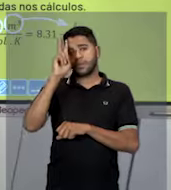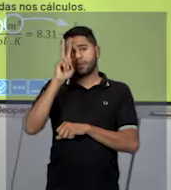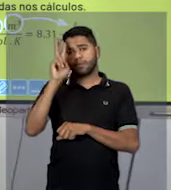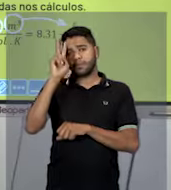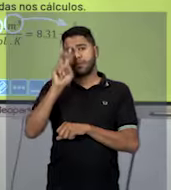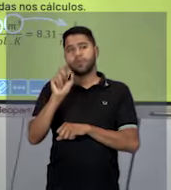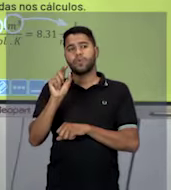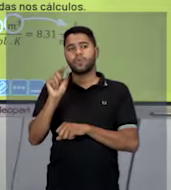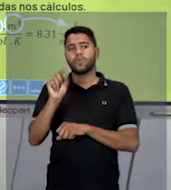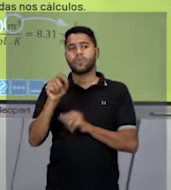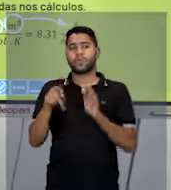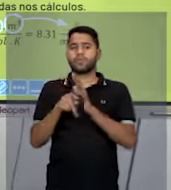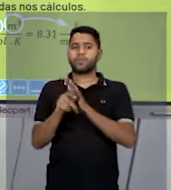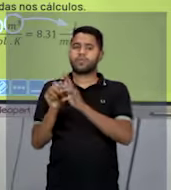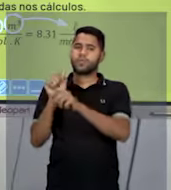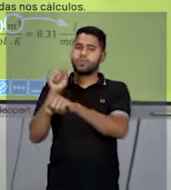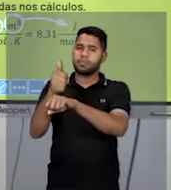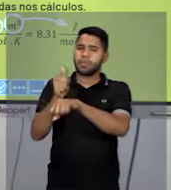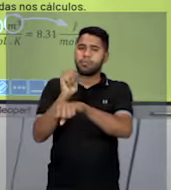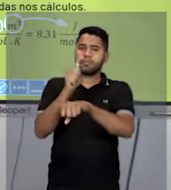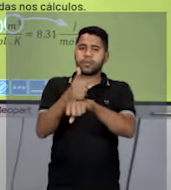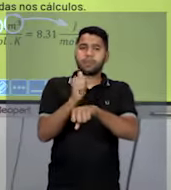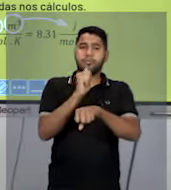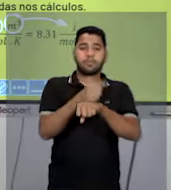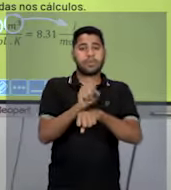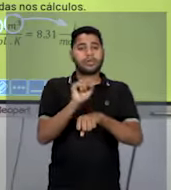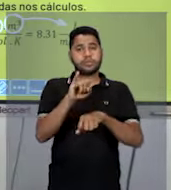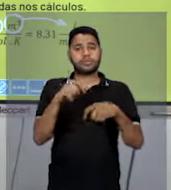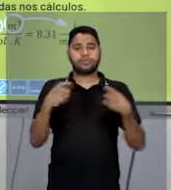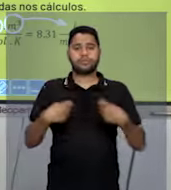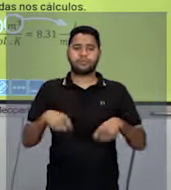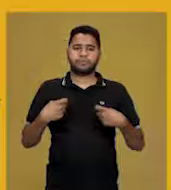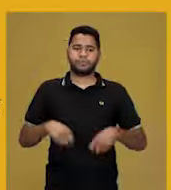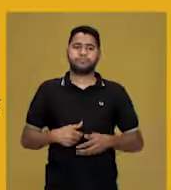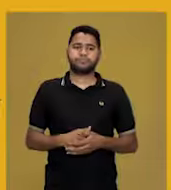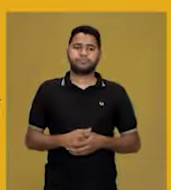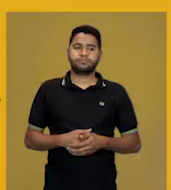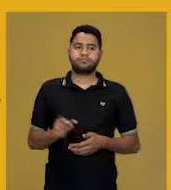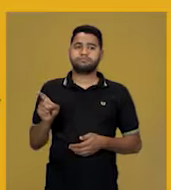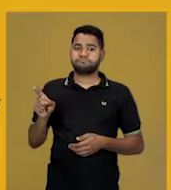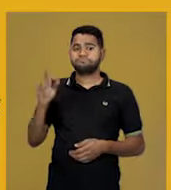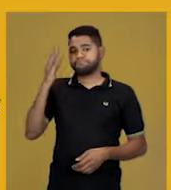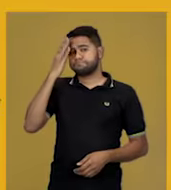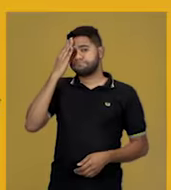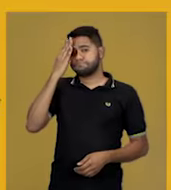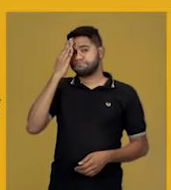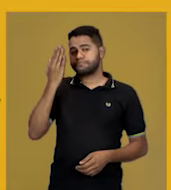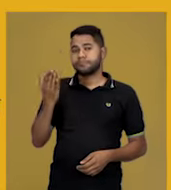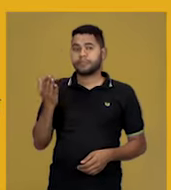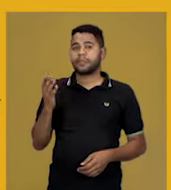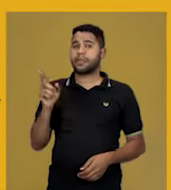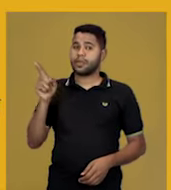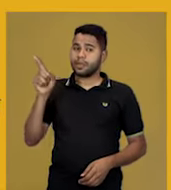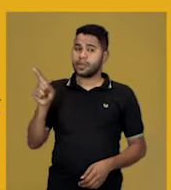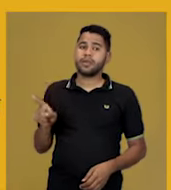fazer essas substituições caso elas sejam necessárias, tá? E aí você vai saber que